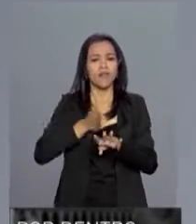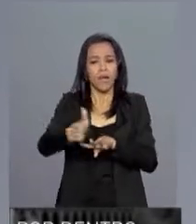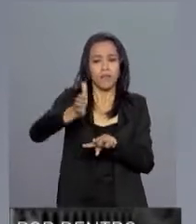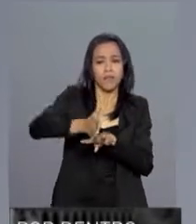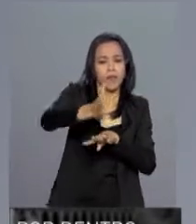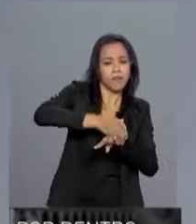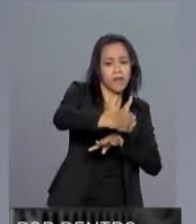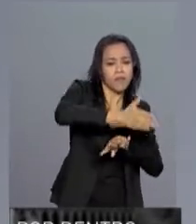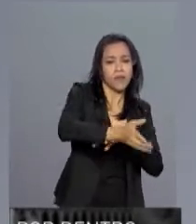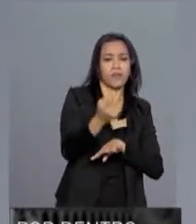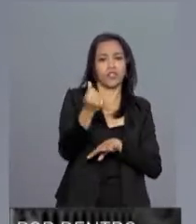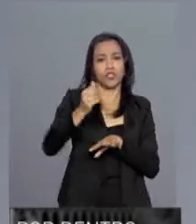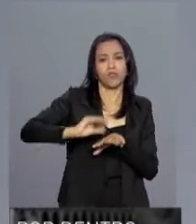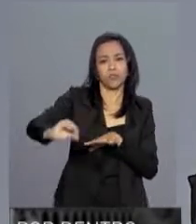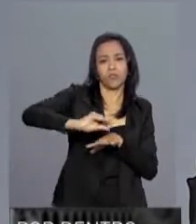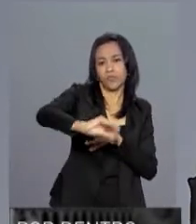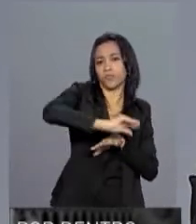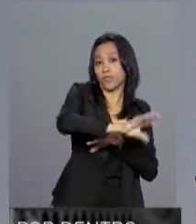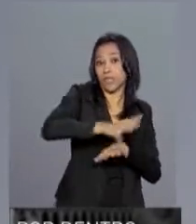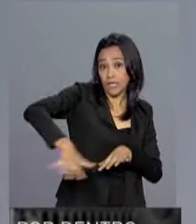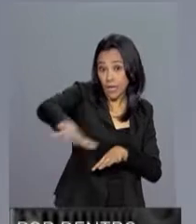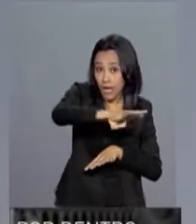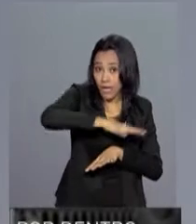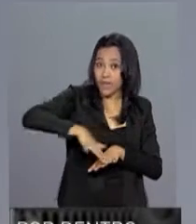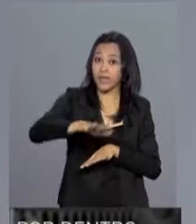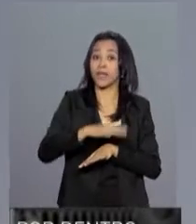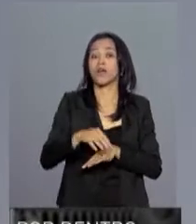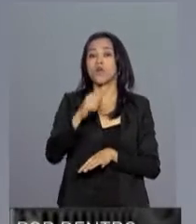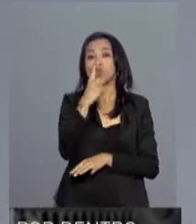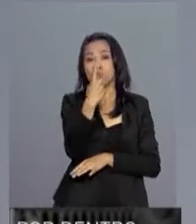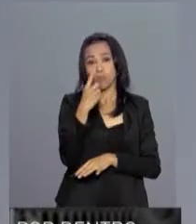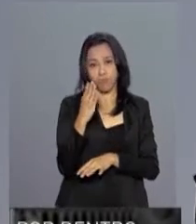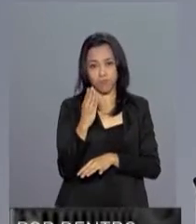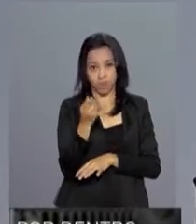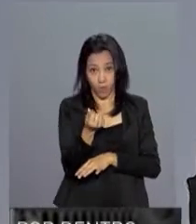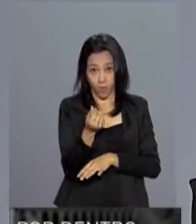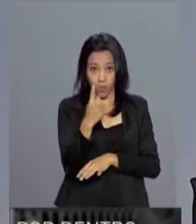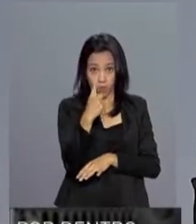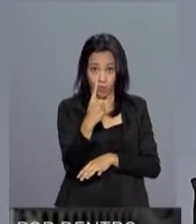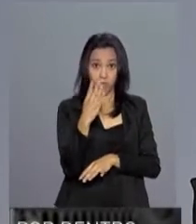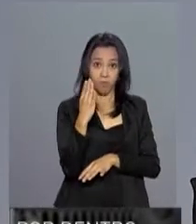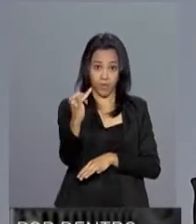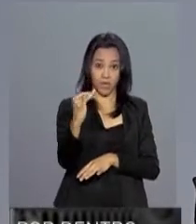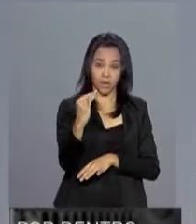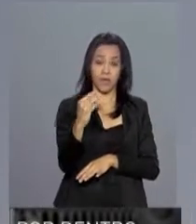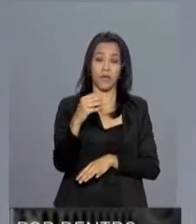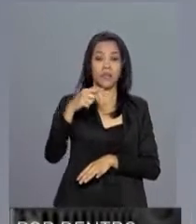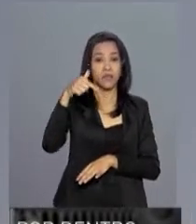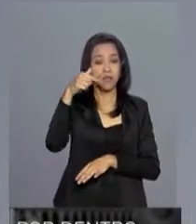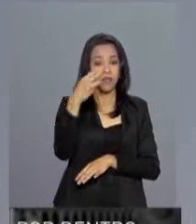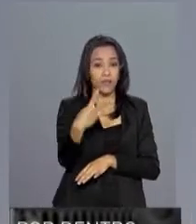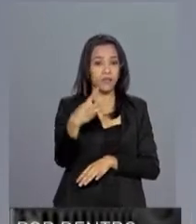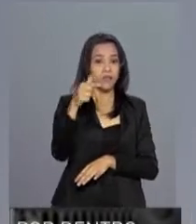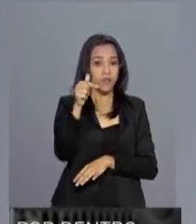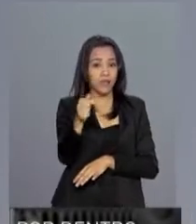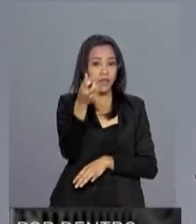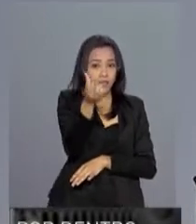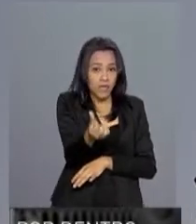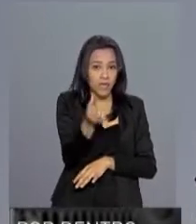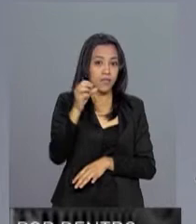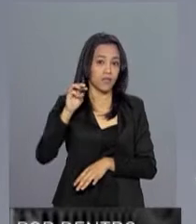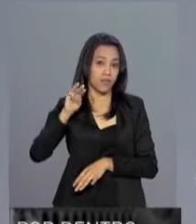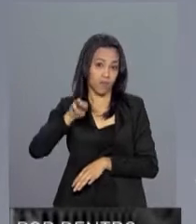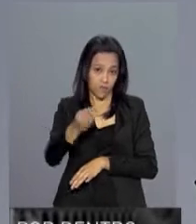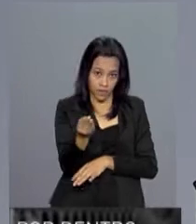setor audiovisual este ano no valor de 1 bilhão 376 milhões é